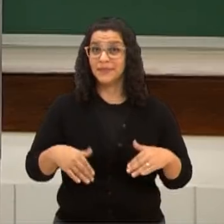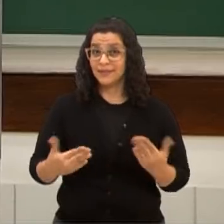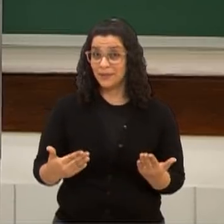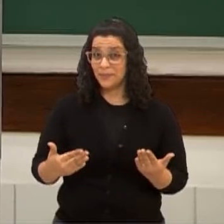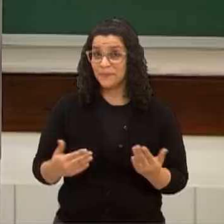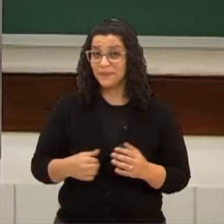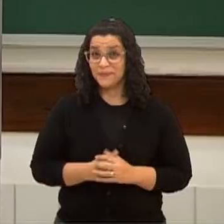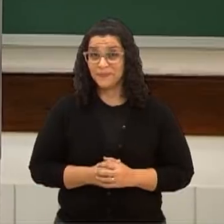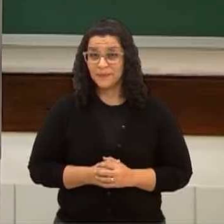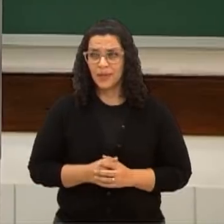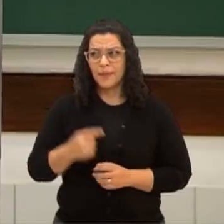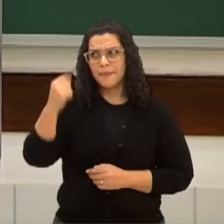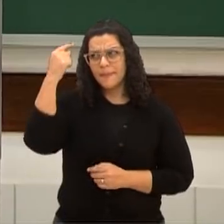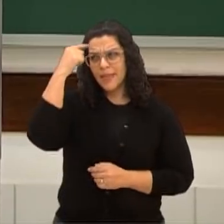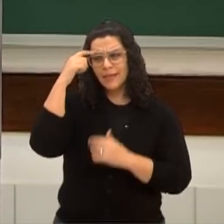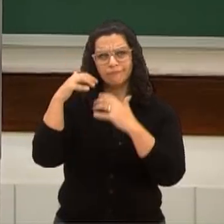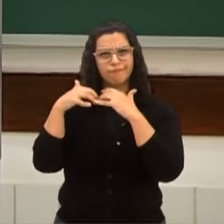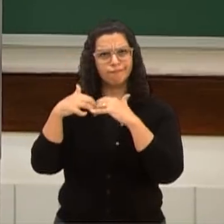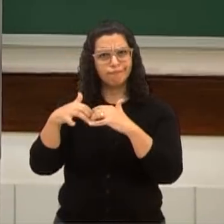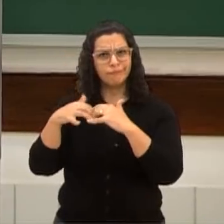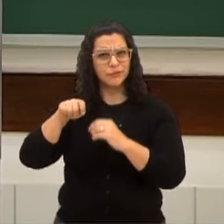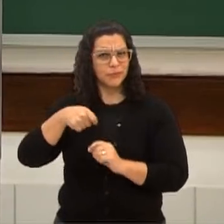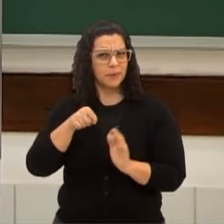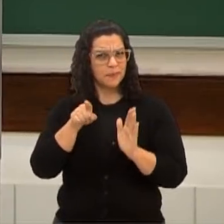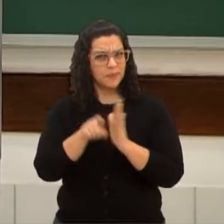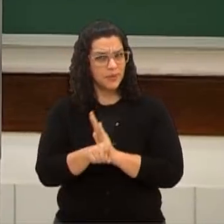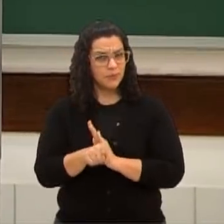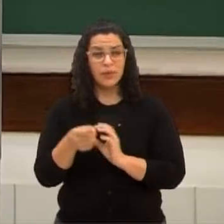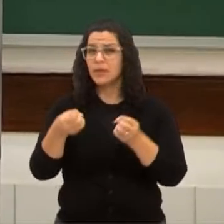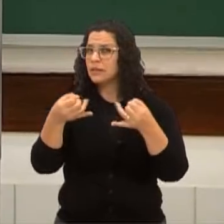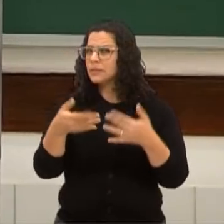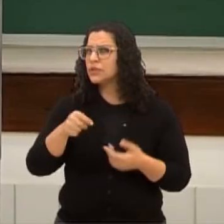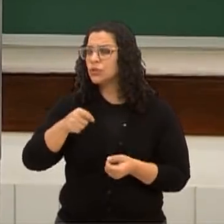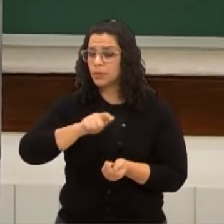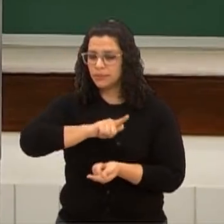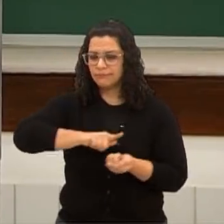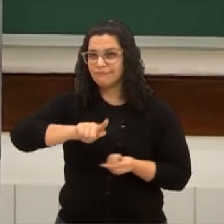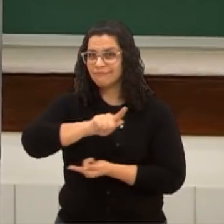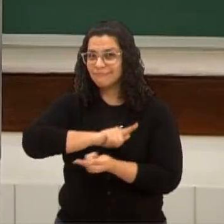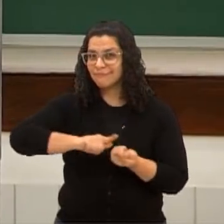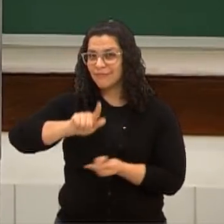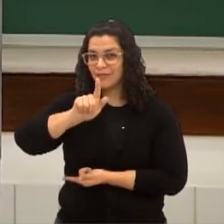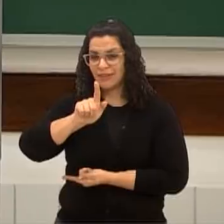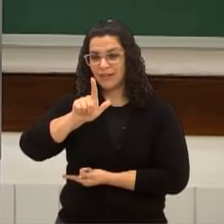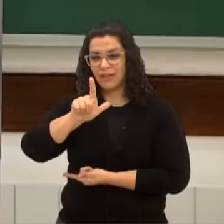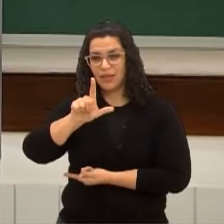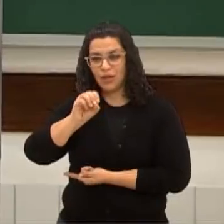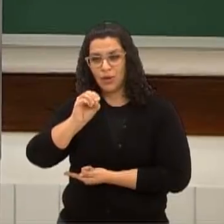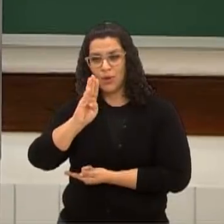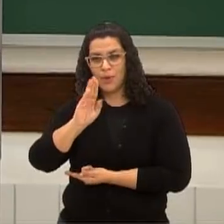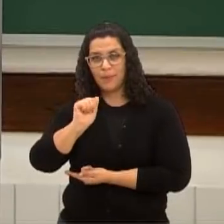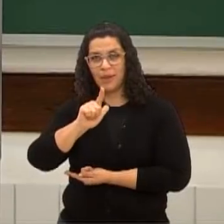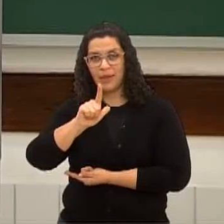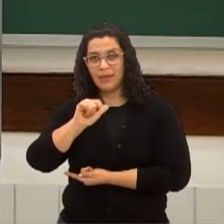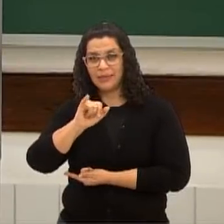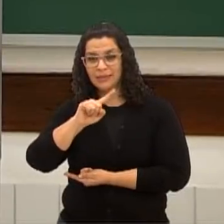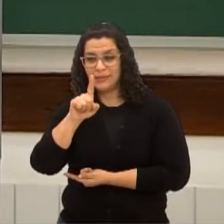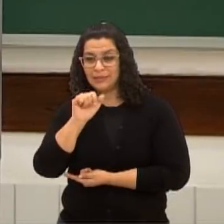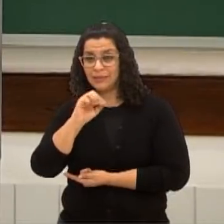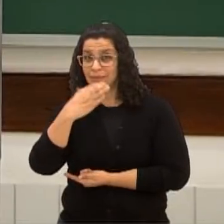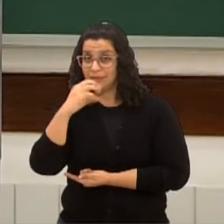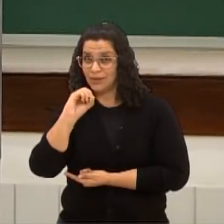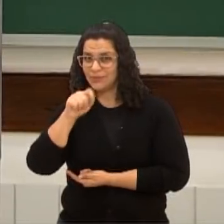E aí, pessoal, pensaram essa questão? Ela trata sobre a globalização, que foi o último item que trabalhamos aqui durante a